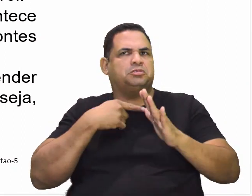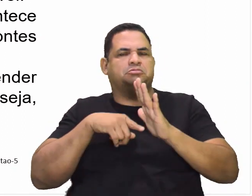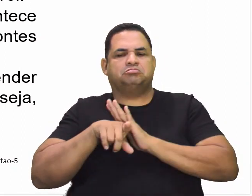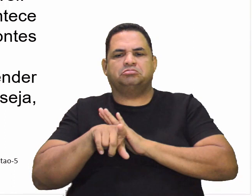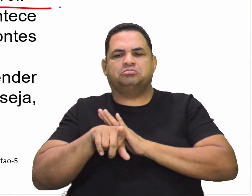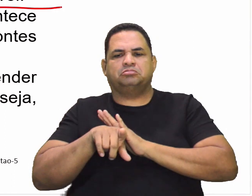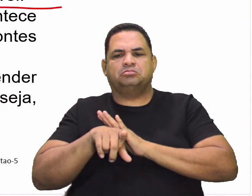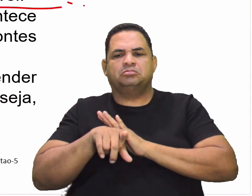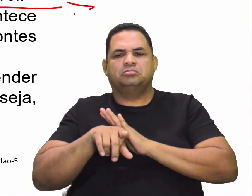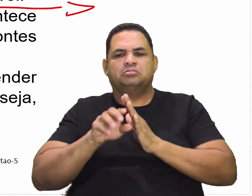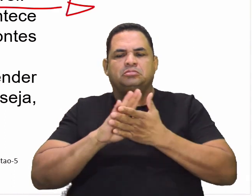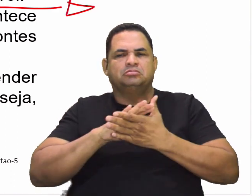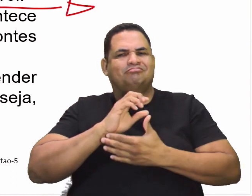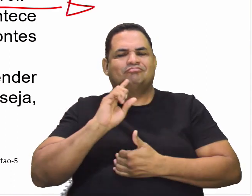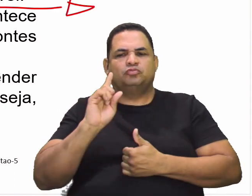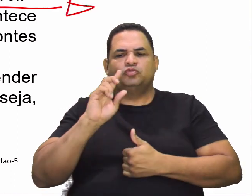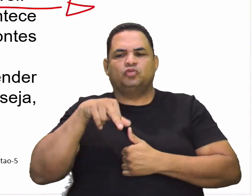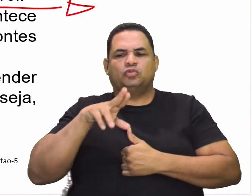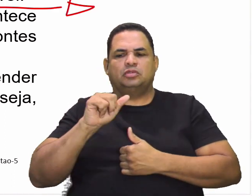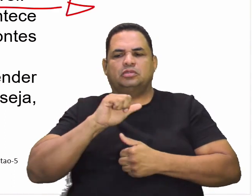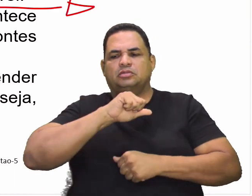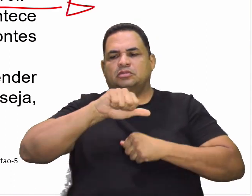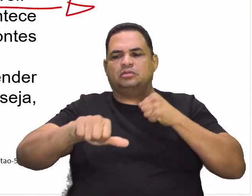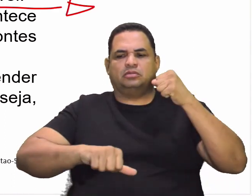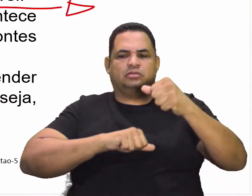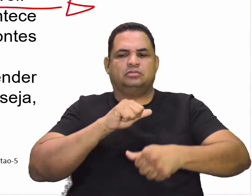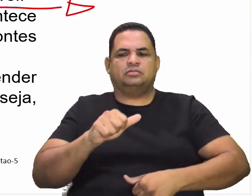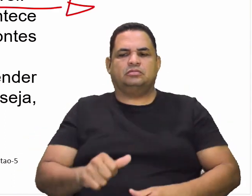inquestionável e imutável?